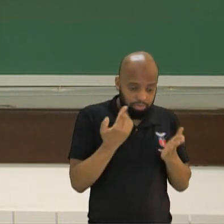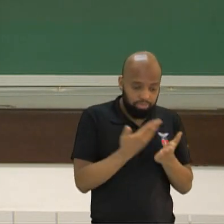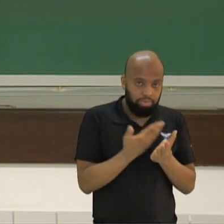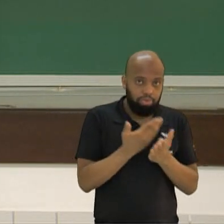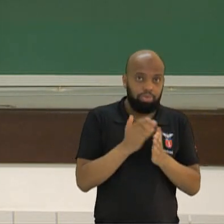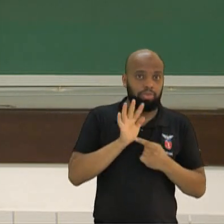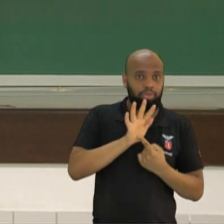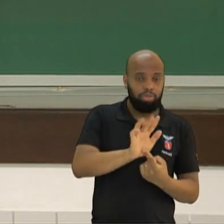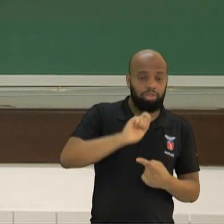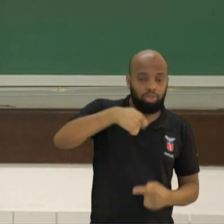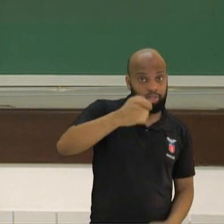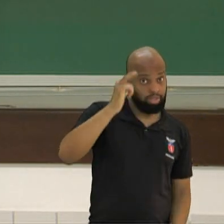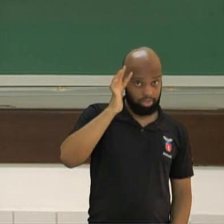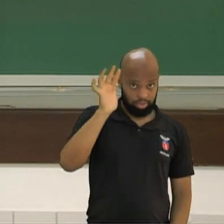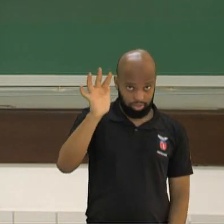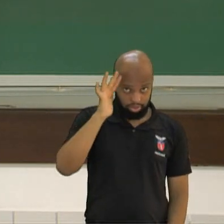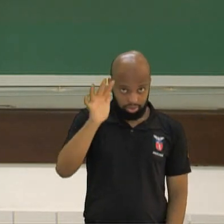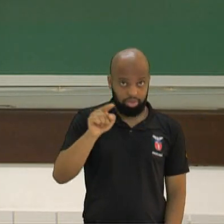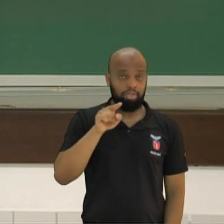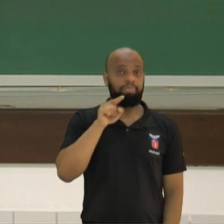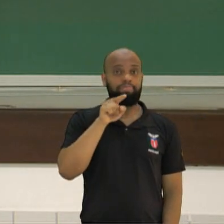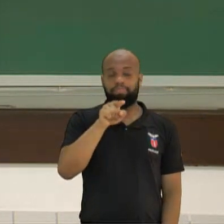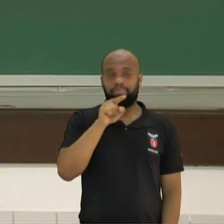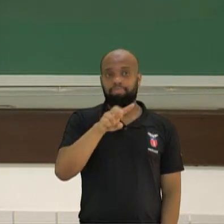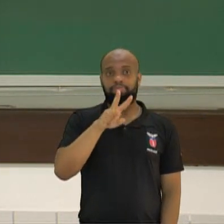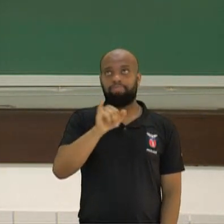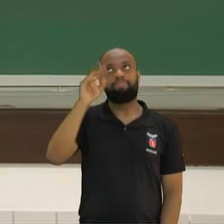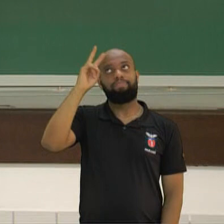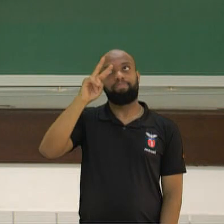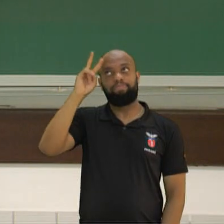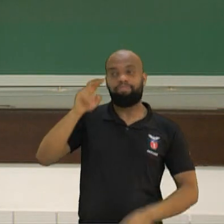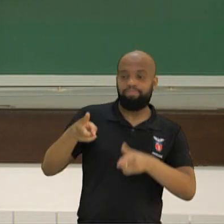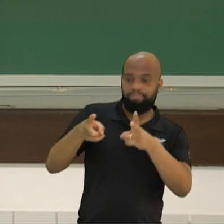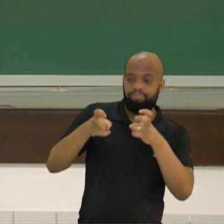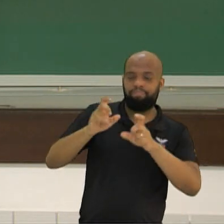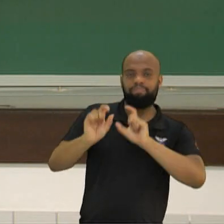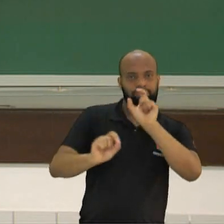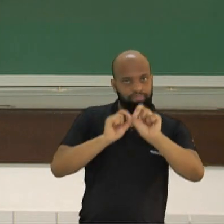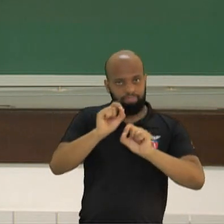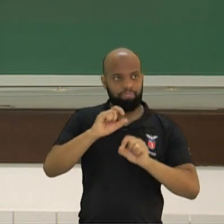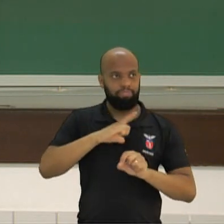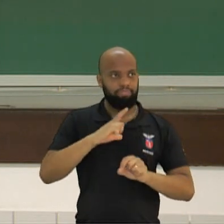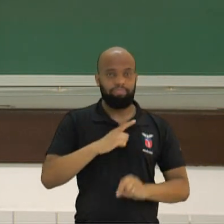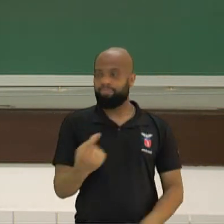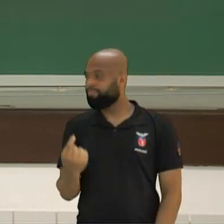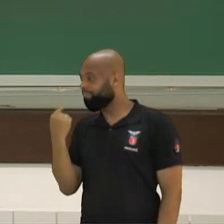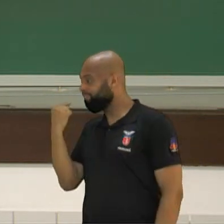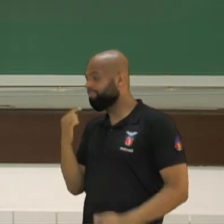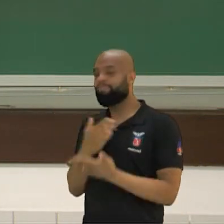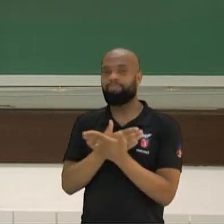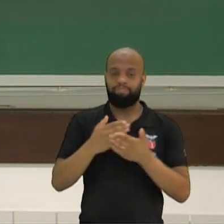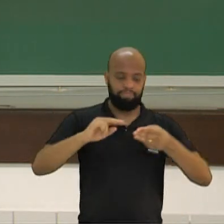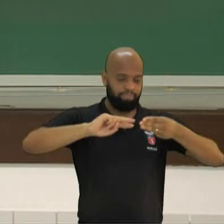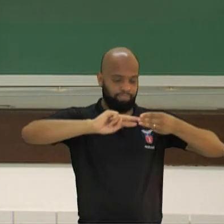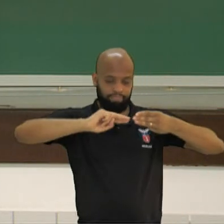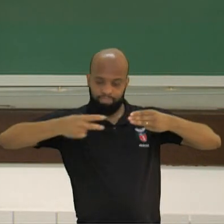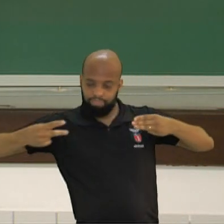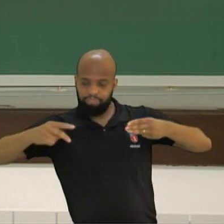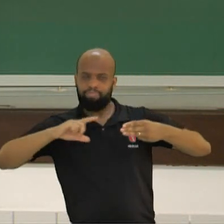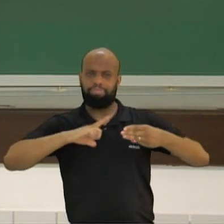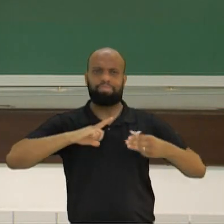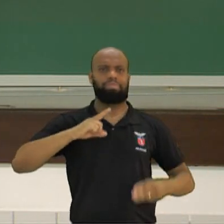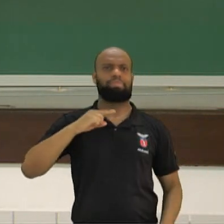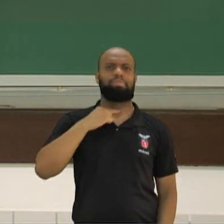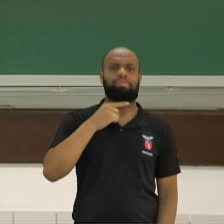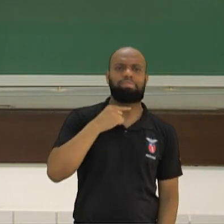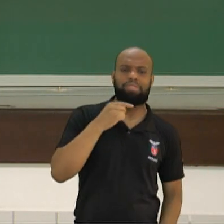essa parte teórica, onde nós observamos lá no início o Mendel com todas as